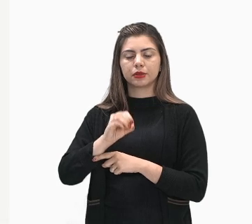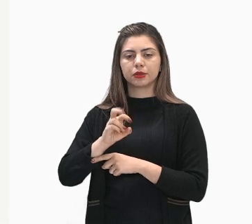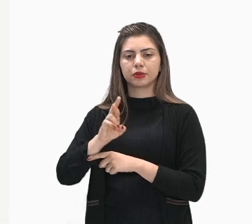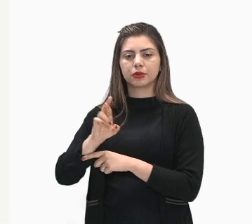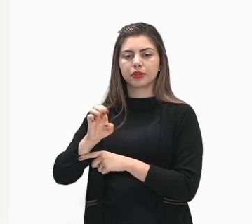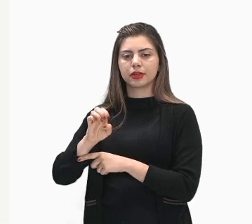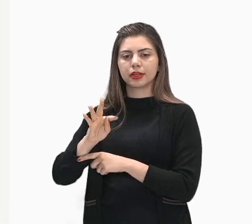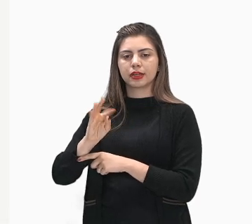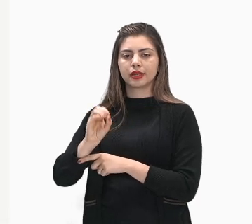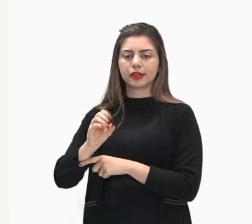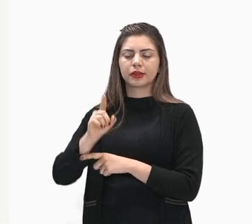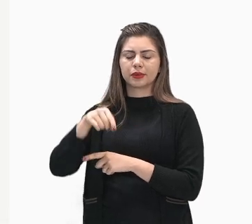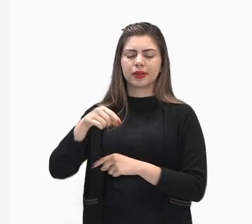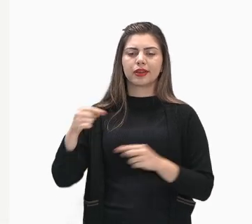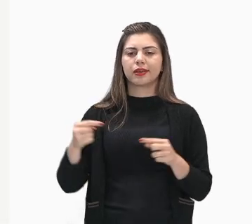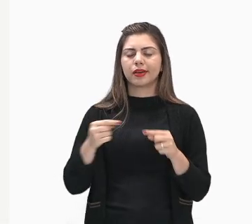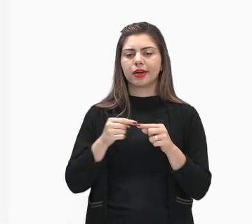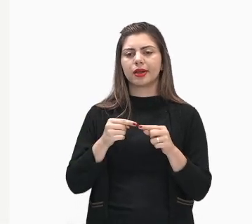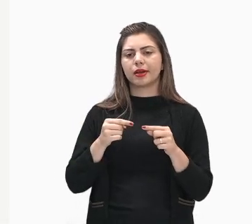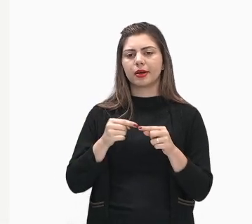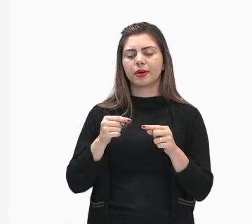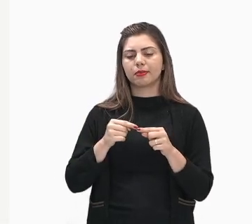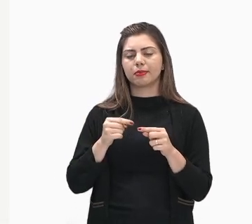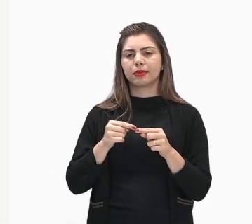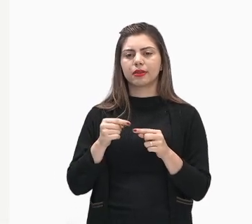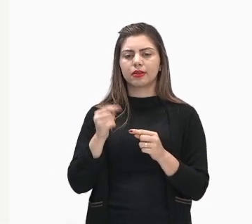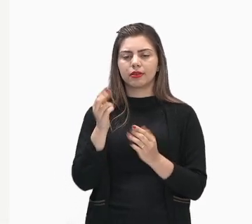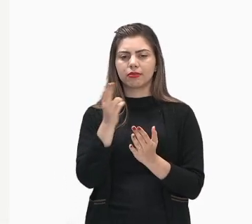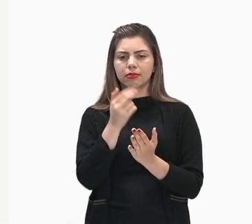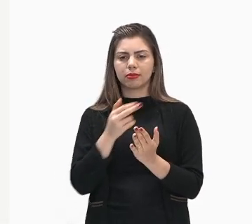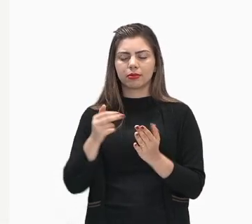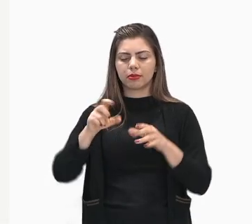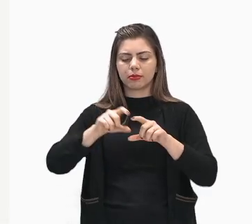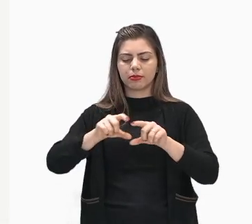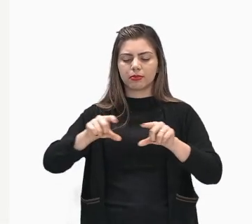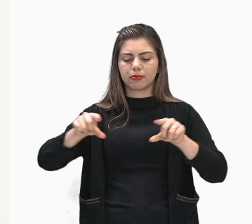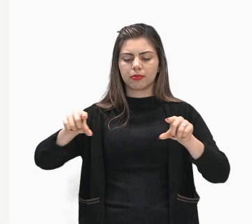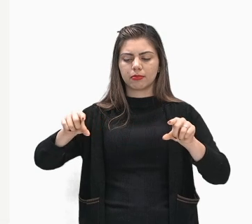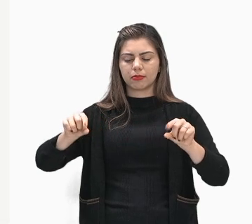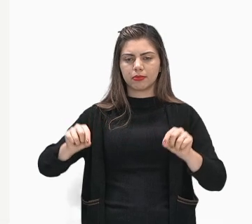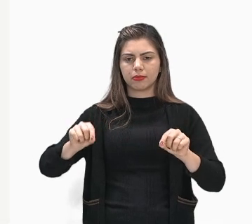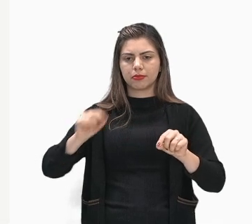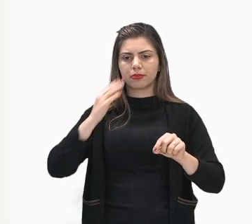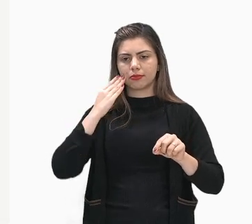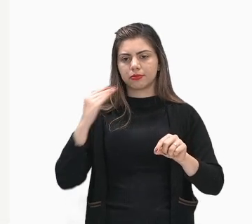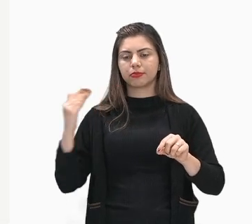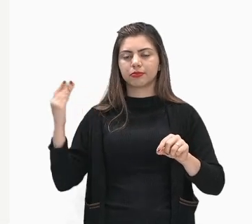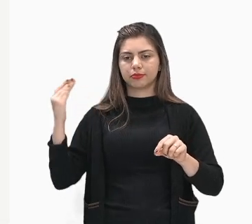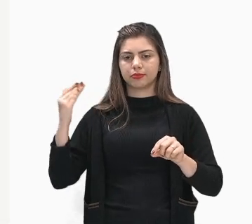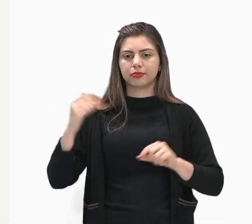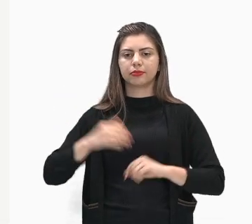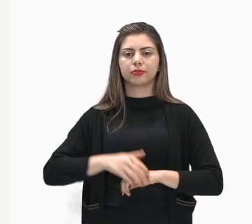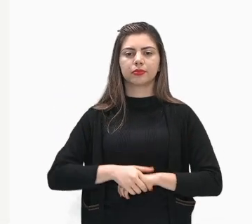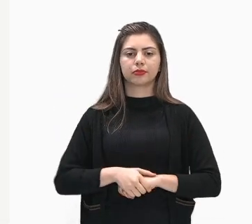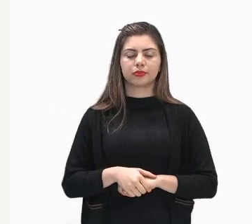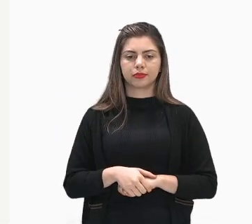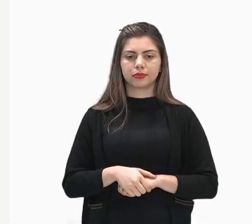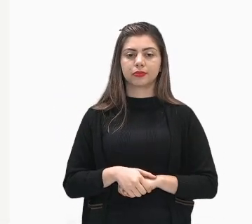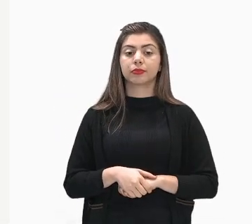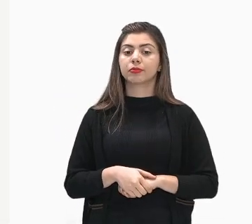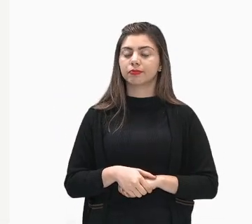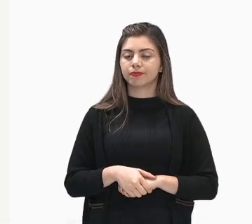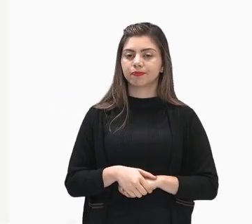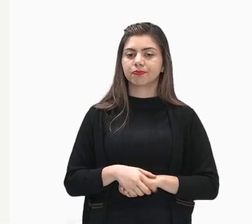Paralelepípedo aí tem essa forma aí, né? Assim como são as sarjetas, né? Que são utilizadas aí nas avenidas. Então nós temos